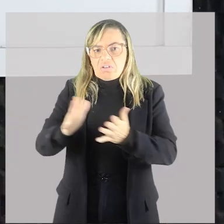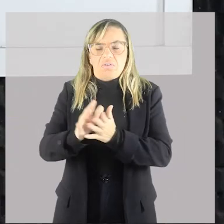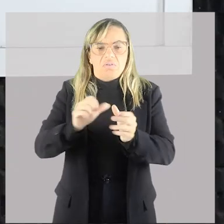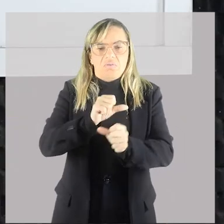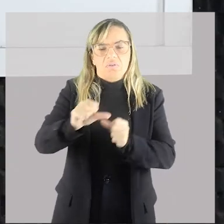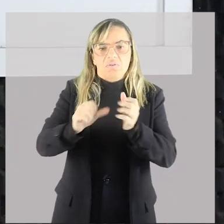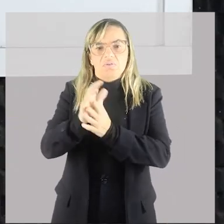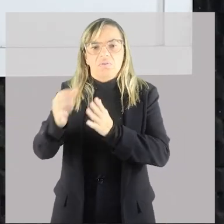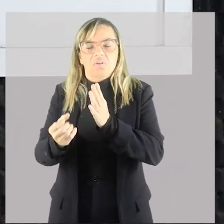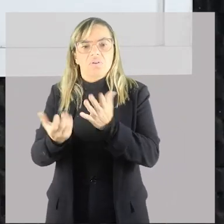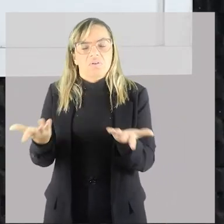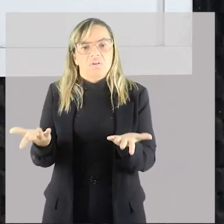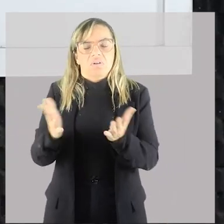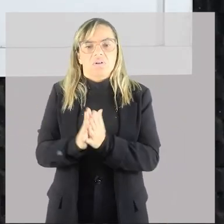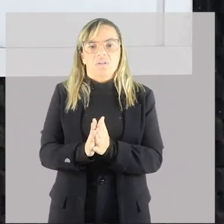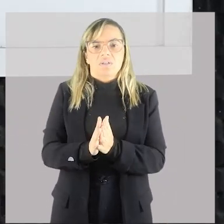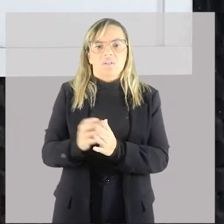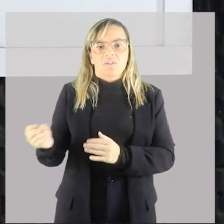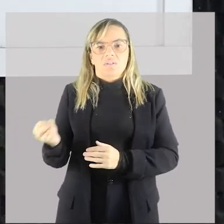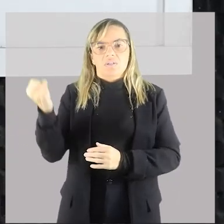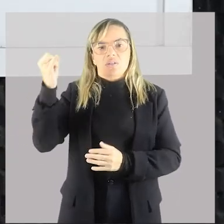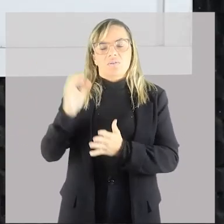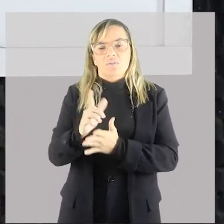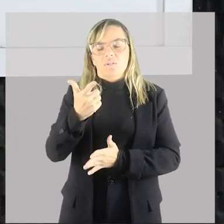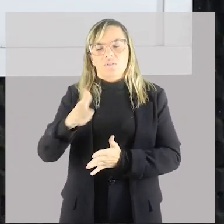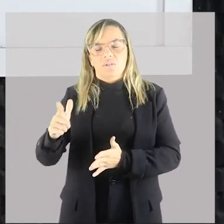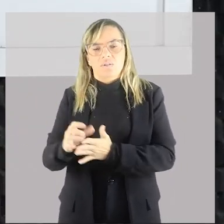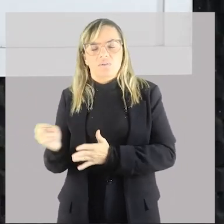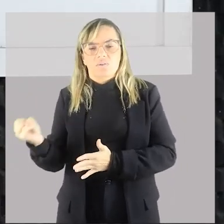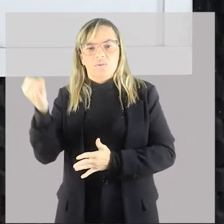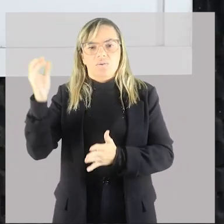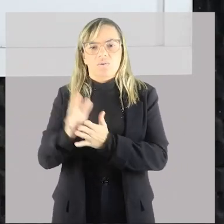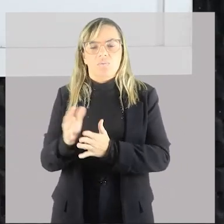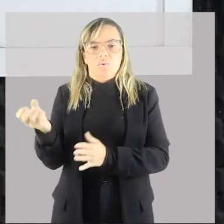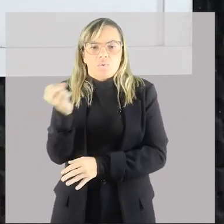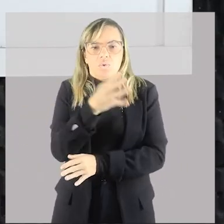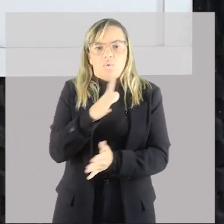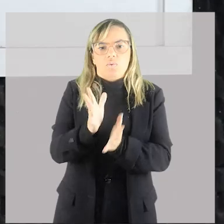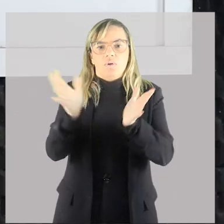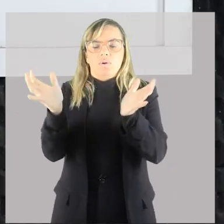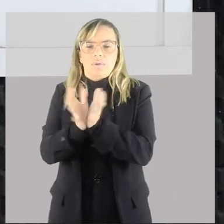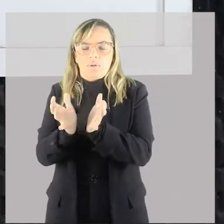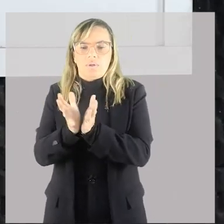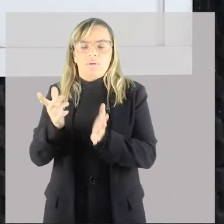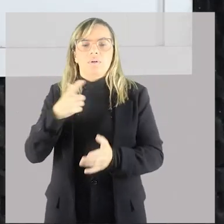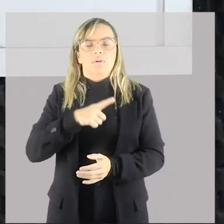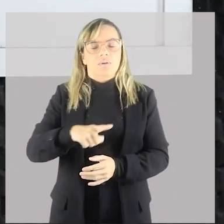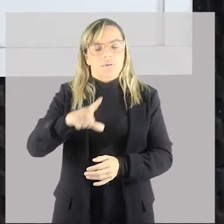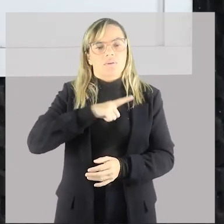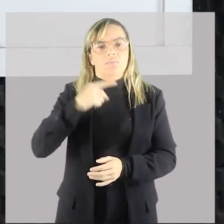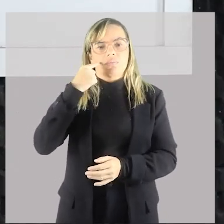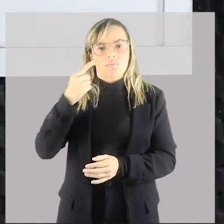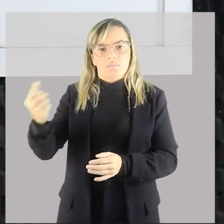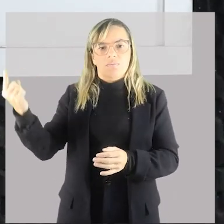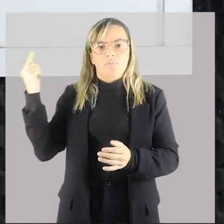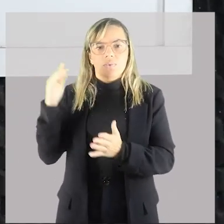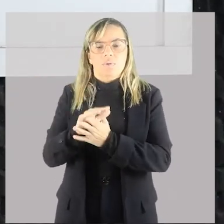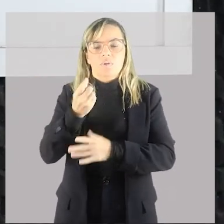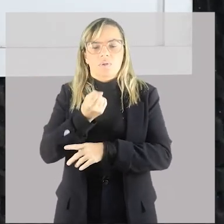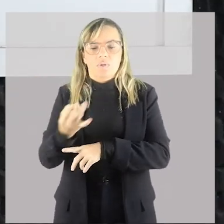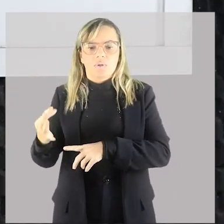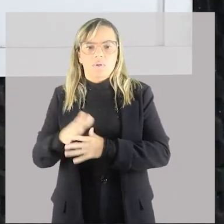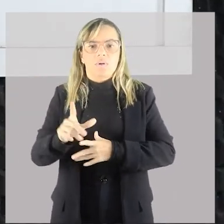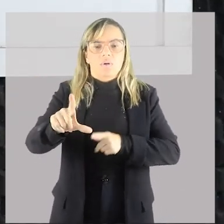para formar um grupo, ele não é importante, ele não forma um novo grupo, aí você tem um problema de combinação,